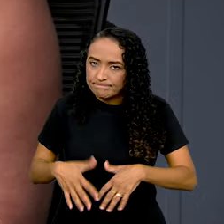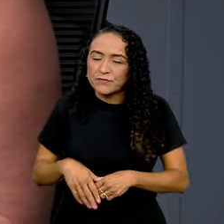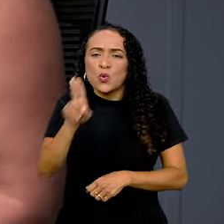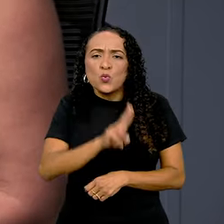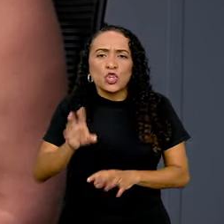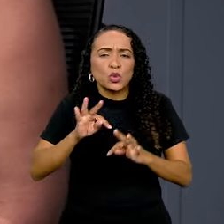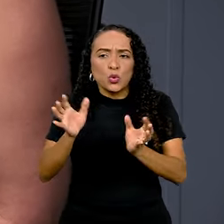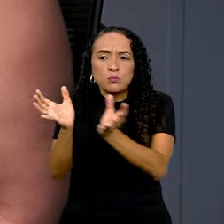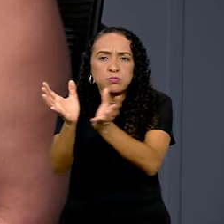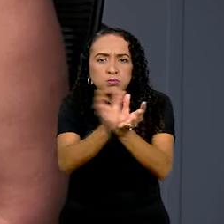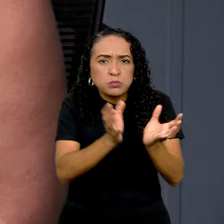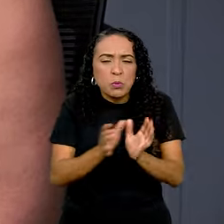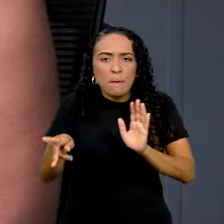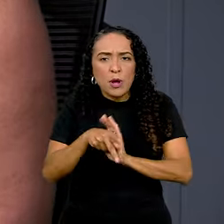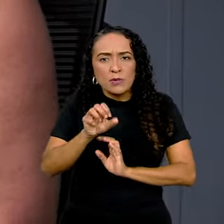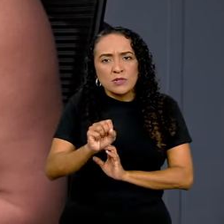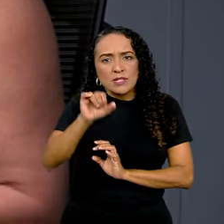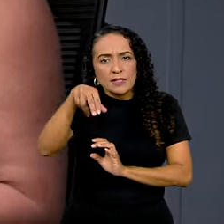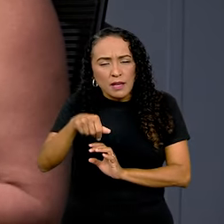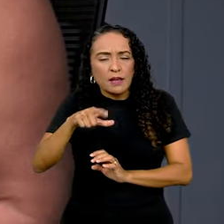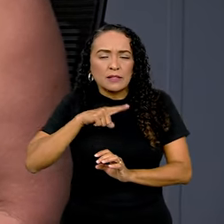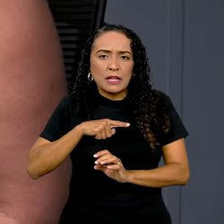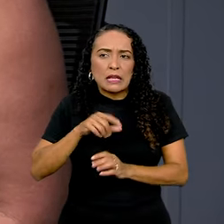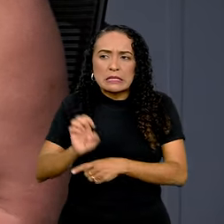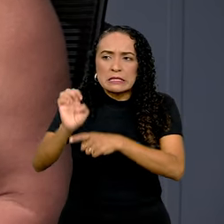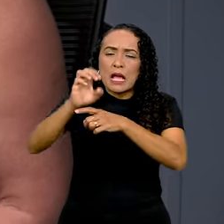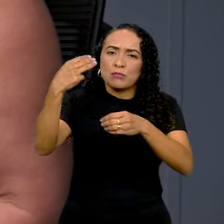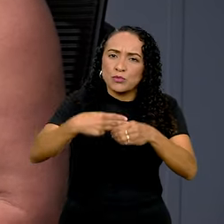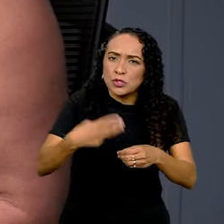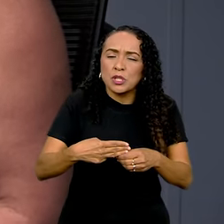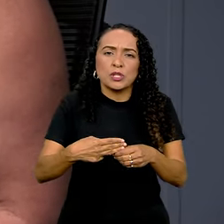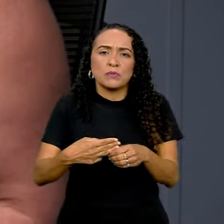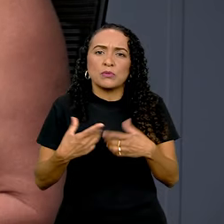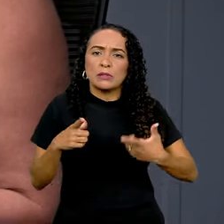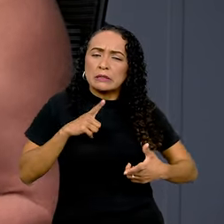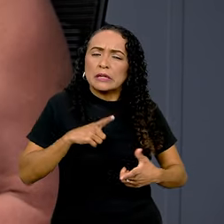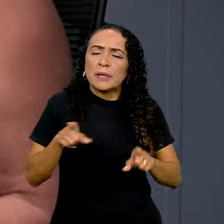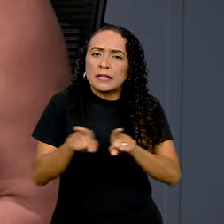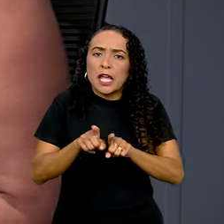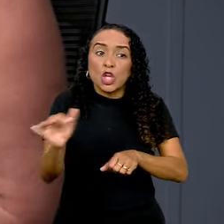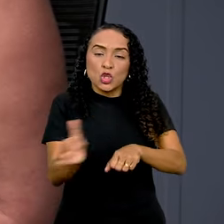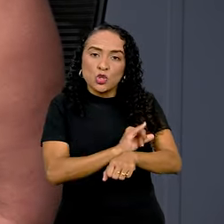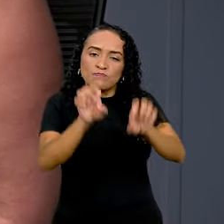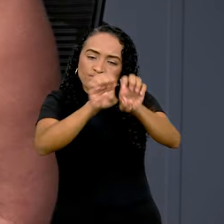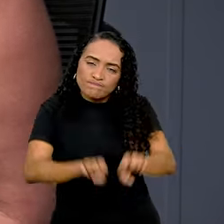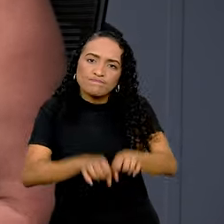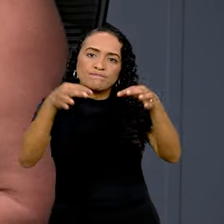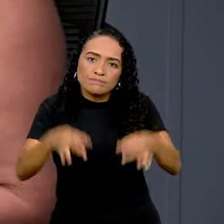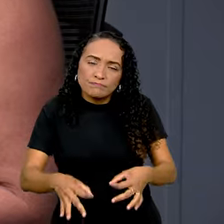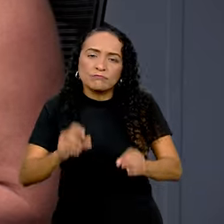exatamente utilizando toda essa rede do cisan composta aí por estados municípios que tem também essas